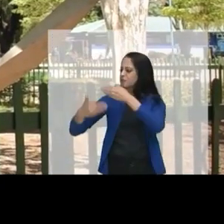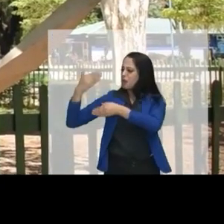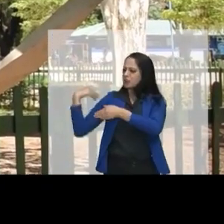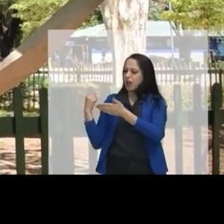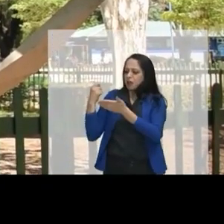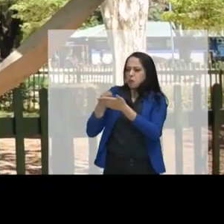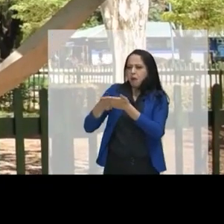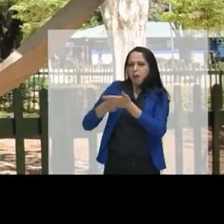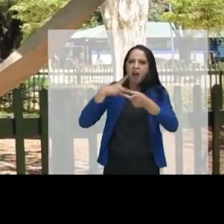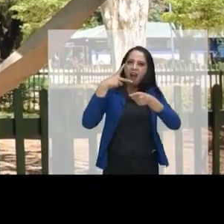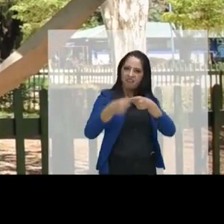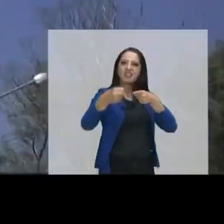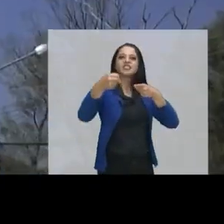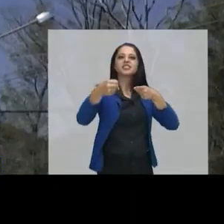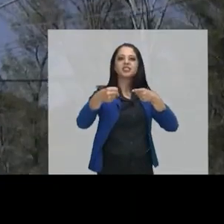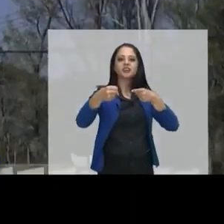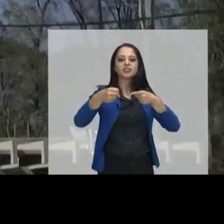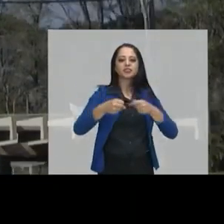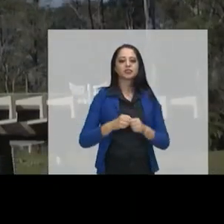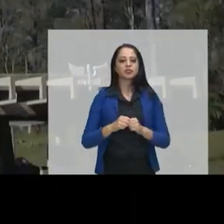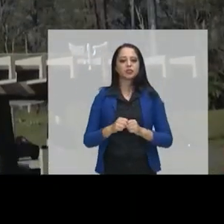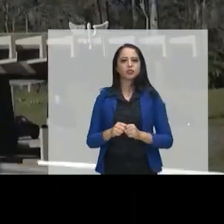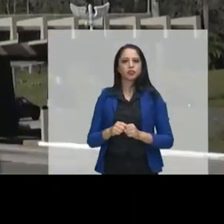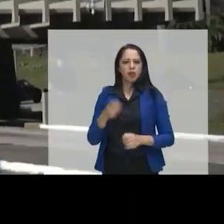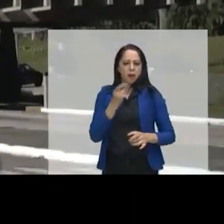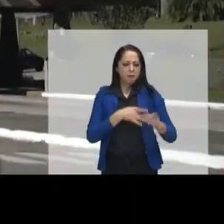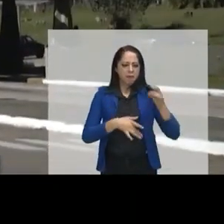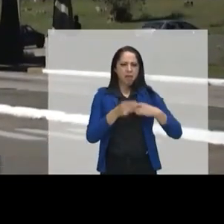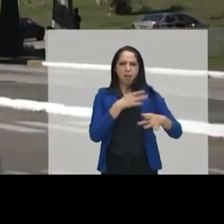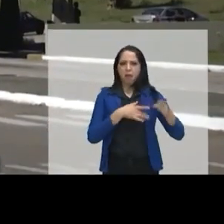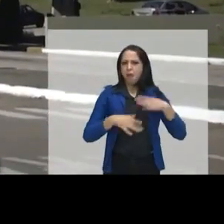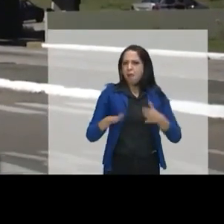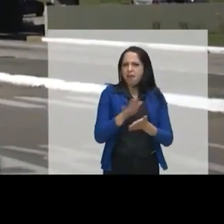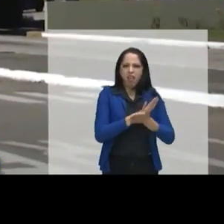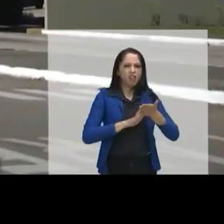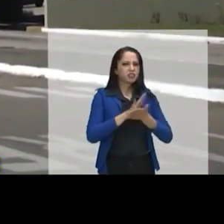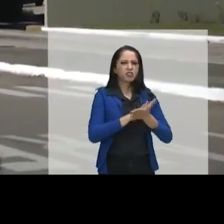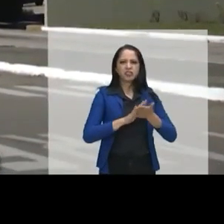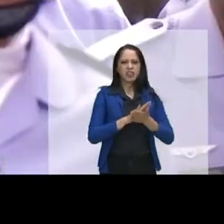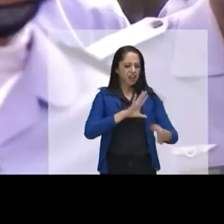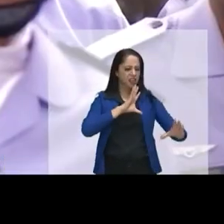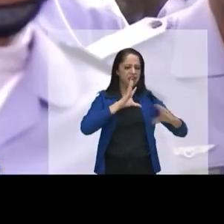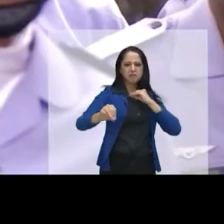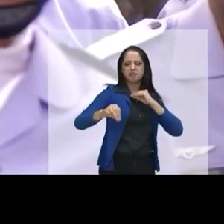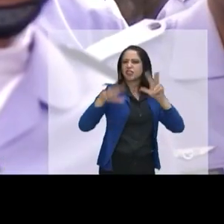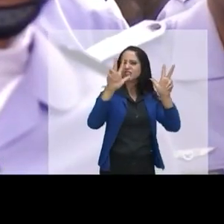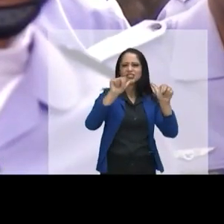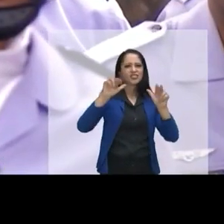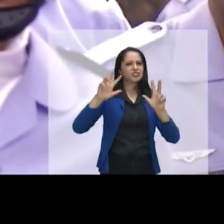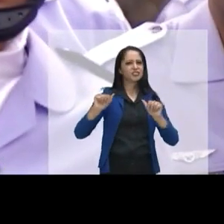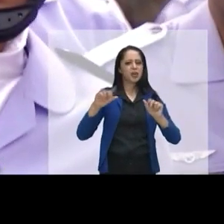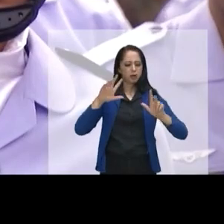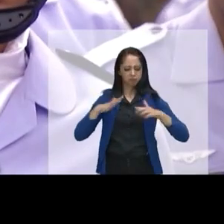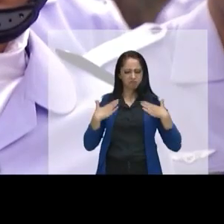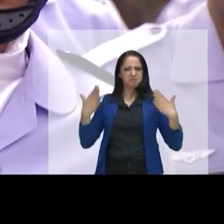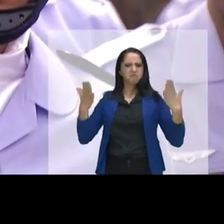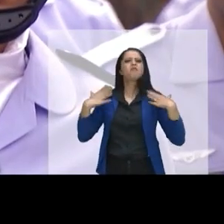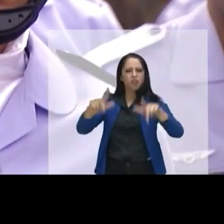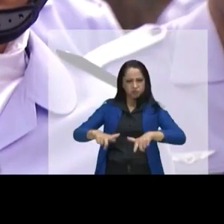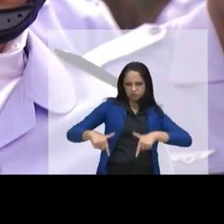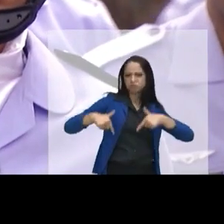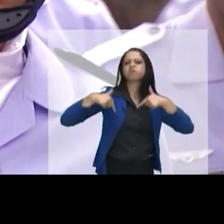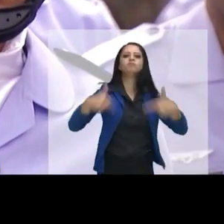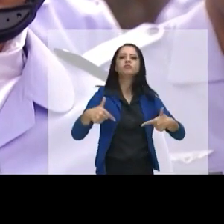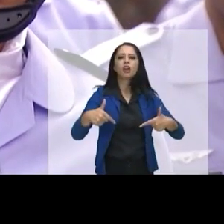no passado mas ces da Justiça clama forte verás que o filho teu não foge